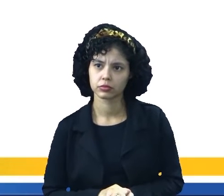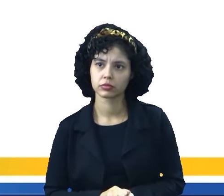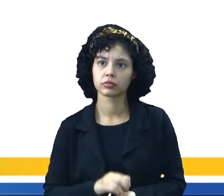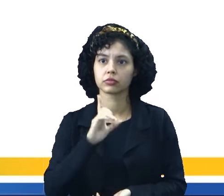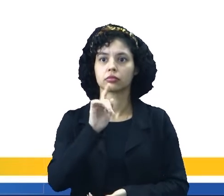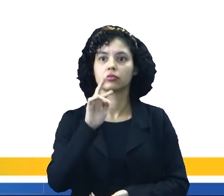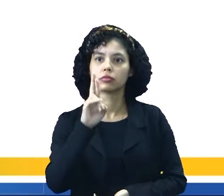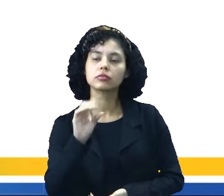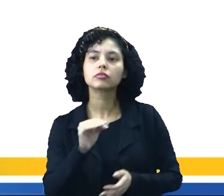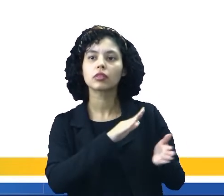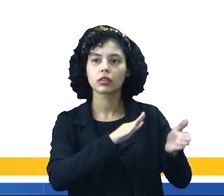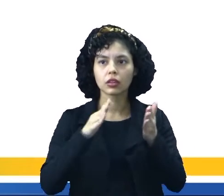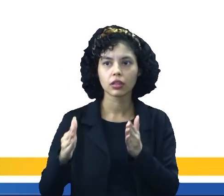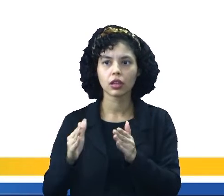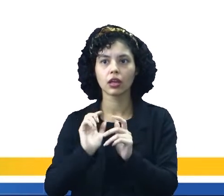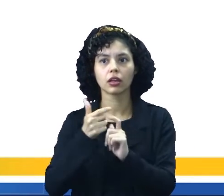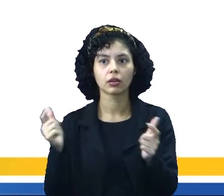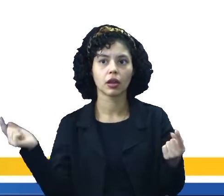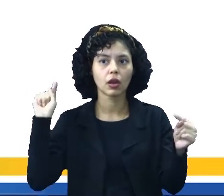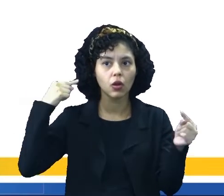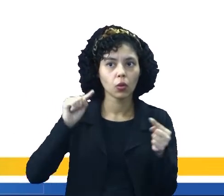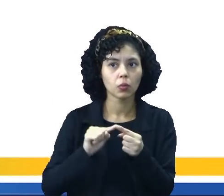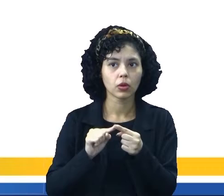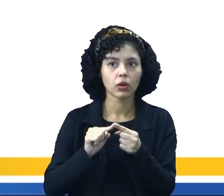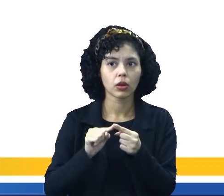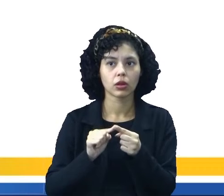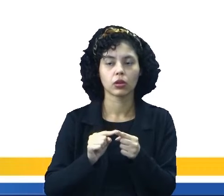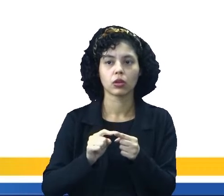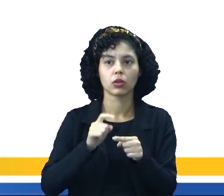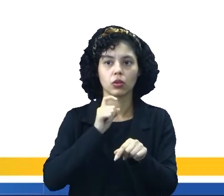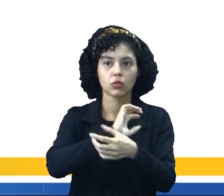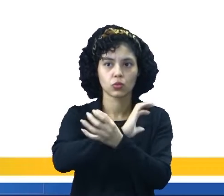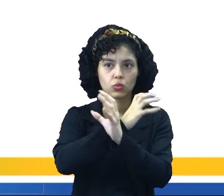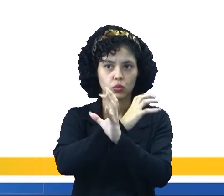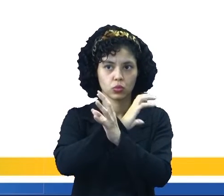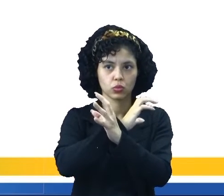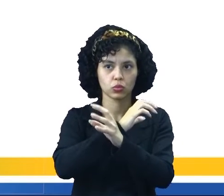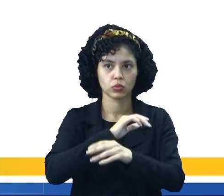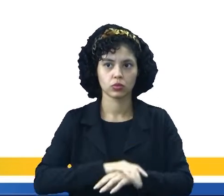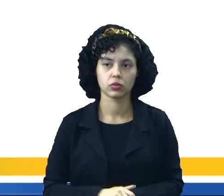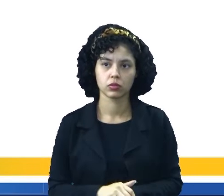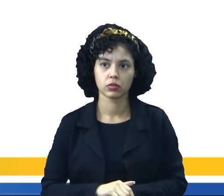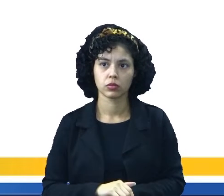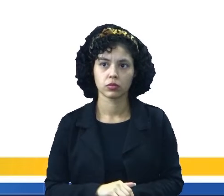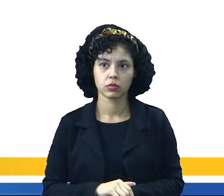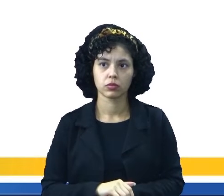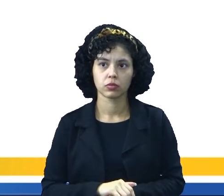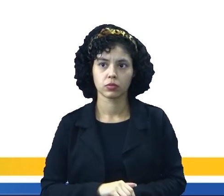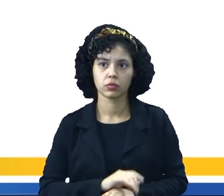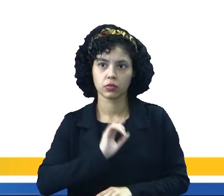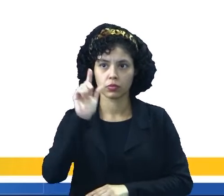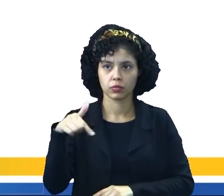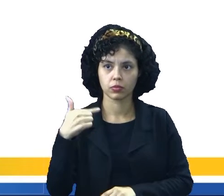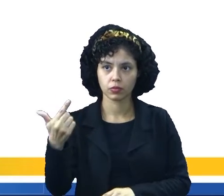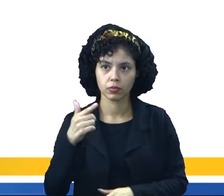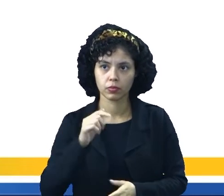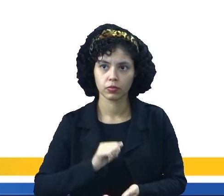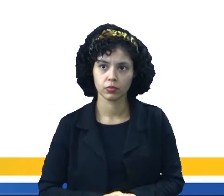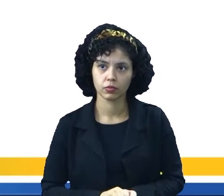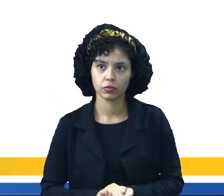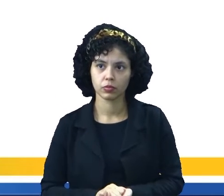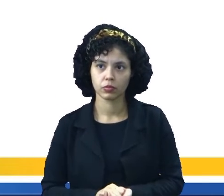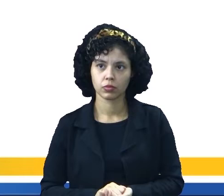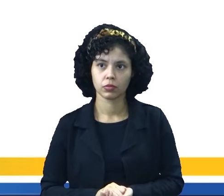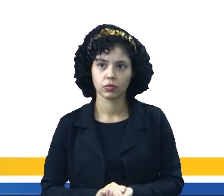dura mater, que é a parte mais próxima do osso, é uma membrana mais rígida. Após aí de vermelho, nós temos aí a